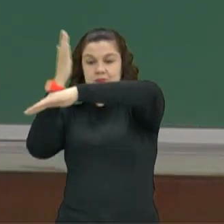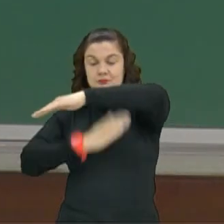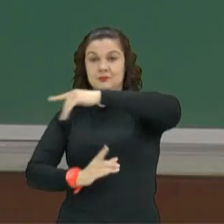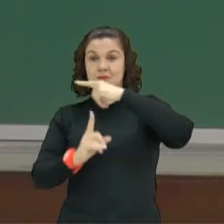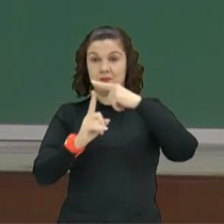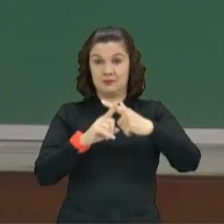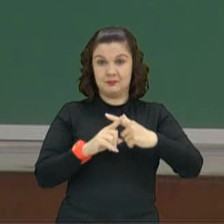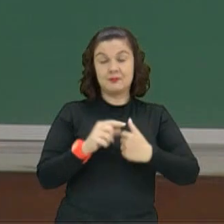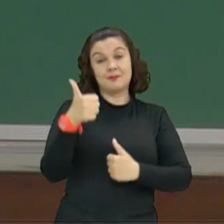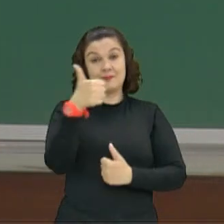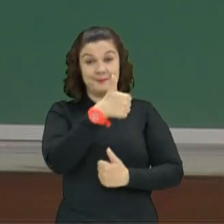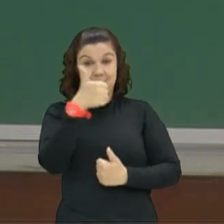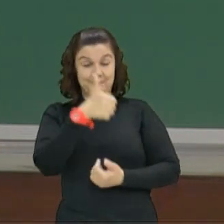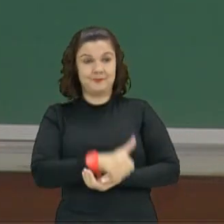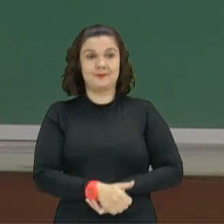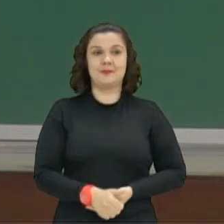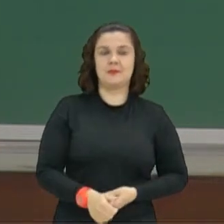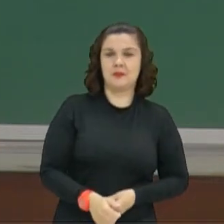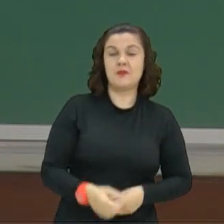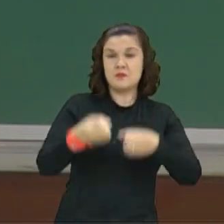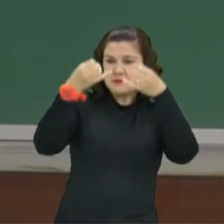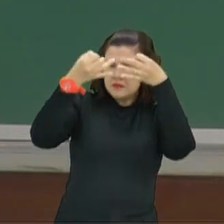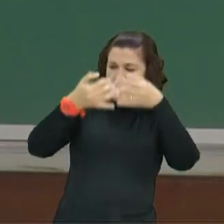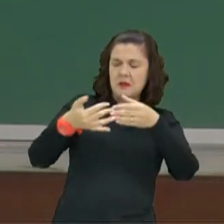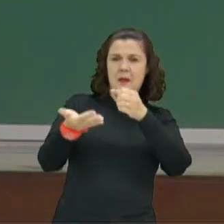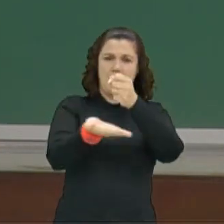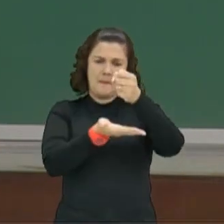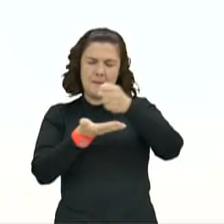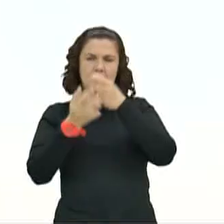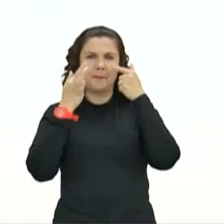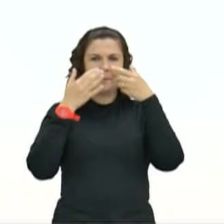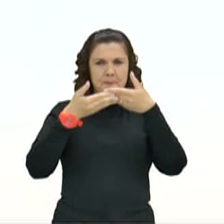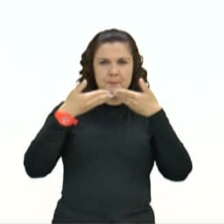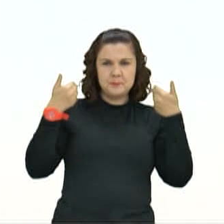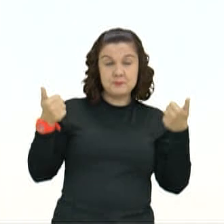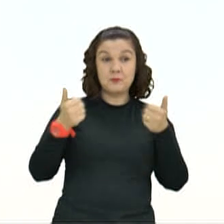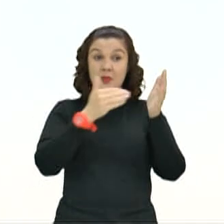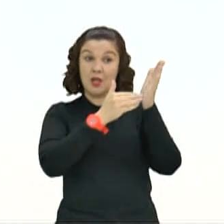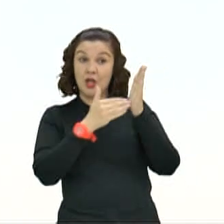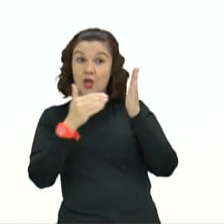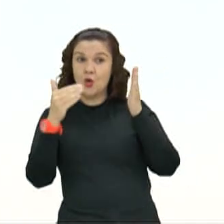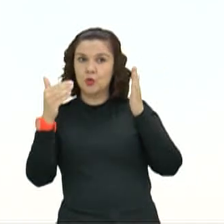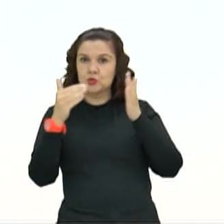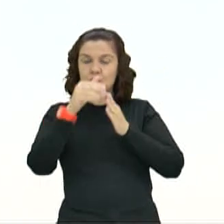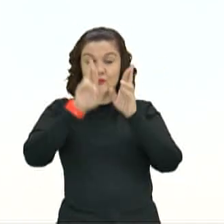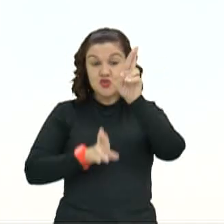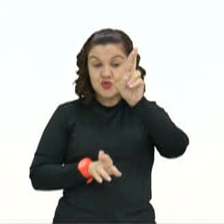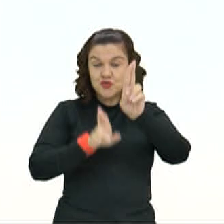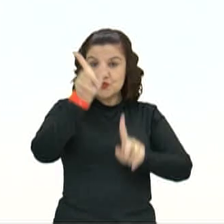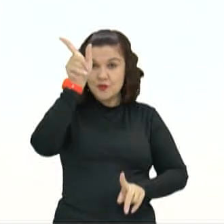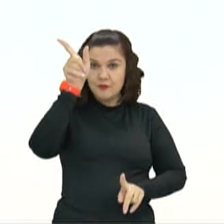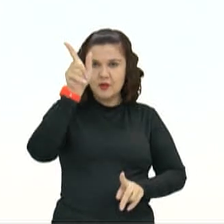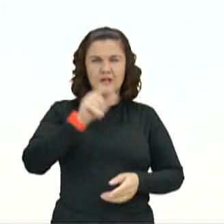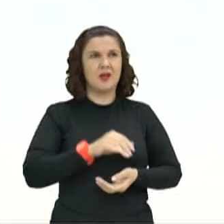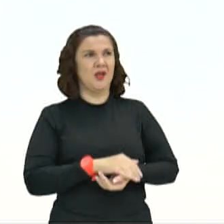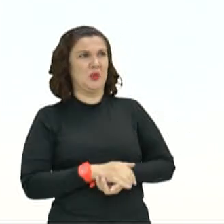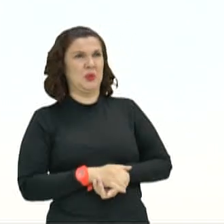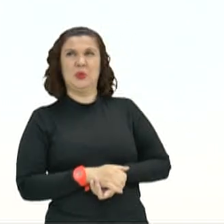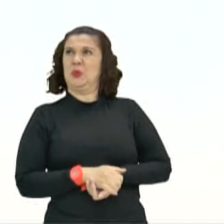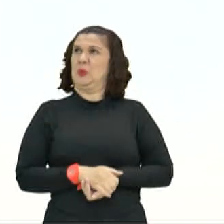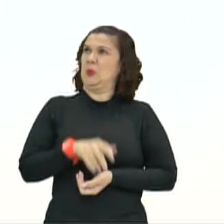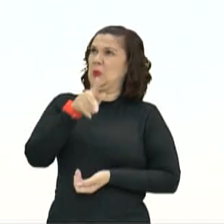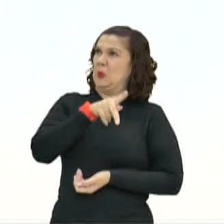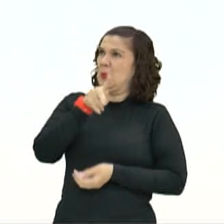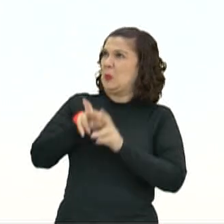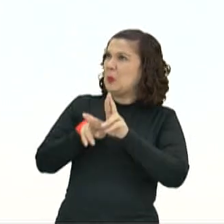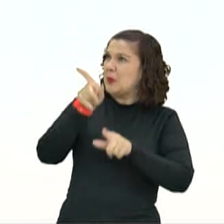primeiro grau. Beleza? Vamos para a definição, vamos entender um pouquinho melhor. É toda desigualdade. Credo, professor, desigualdade,